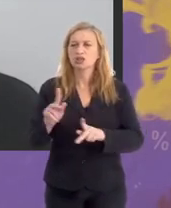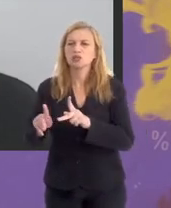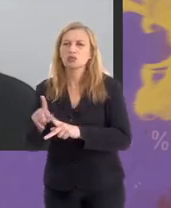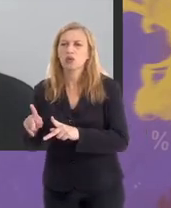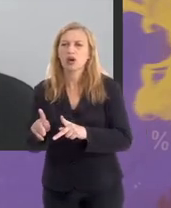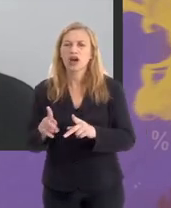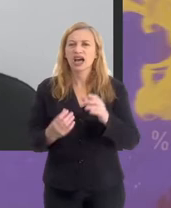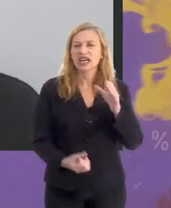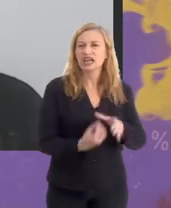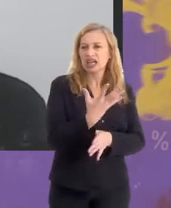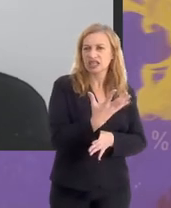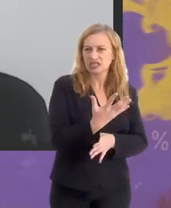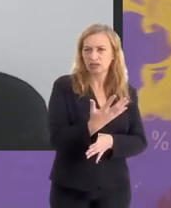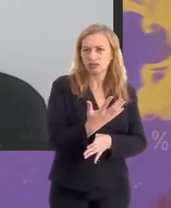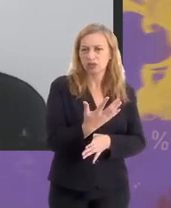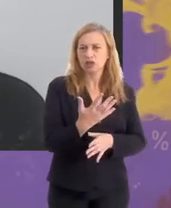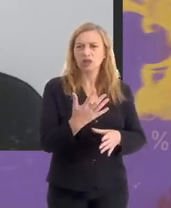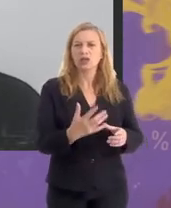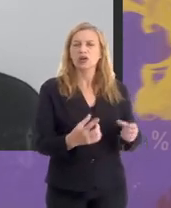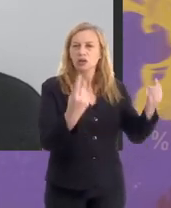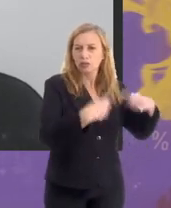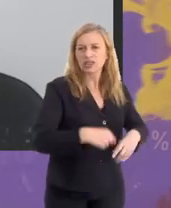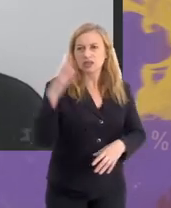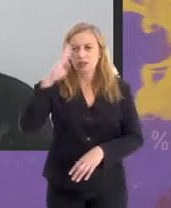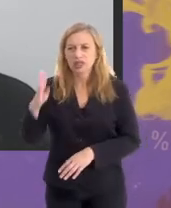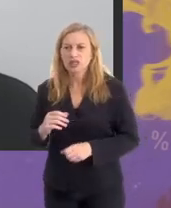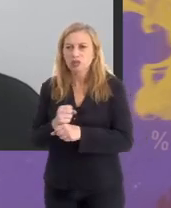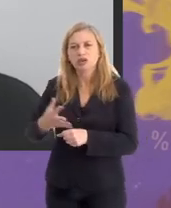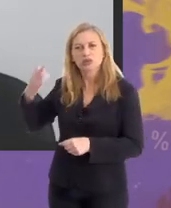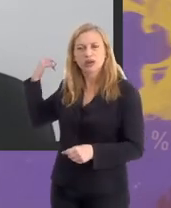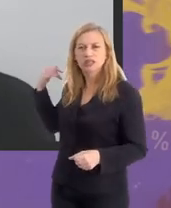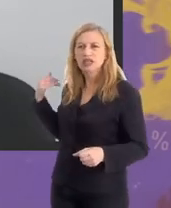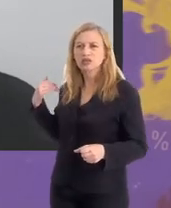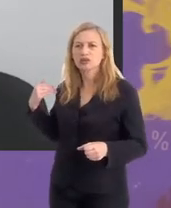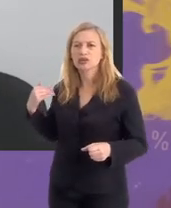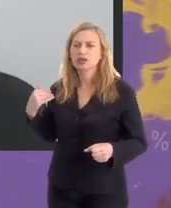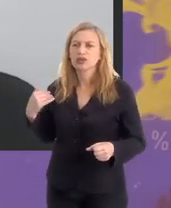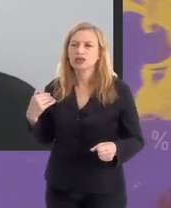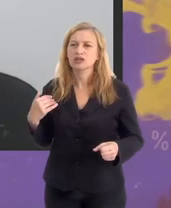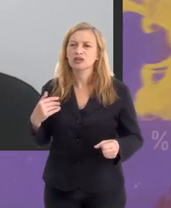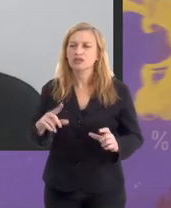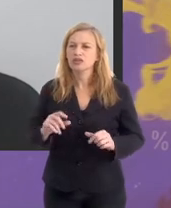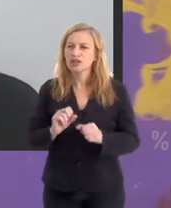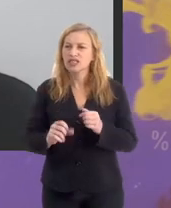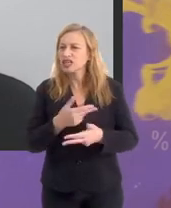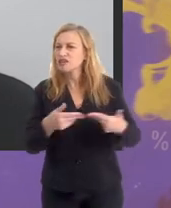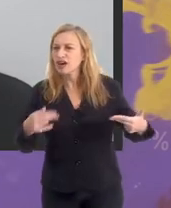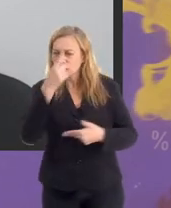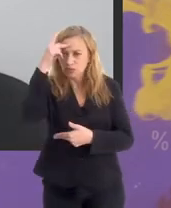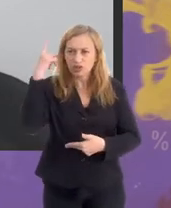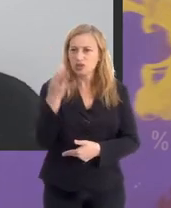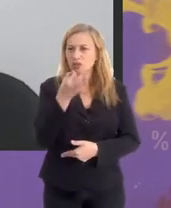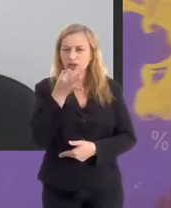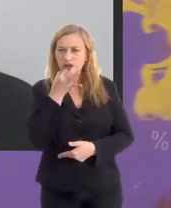populista a criação de dispositivos no Campeonato Brasileiro do ano passado foi para ir ao encontro do que